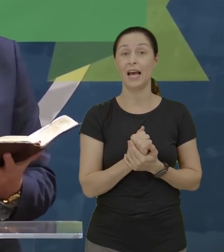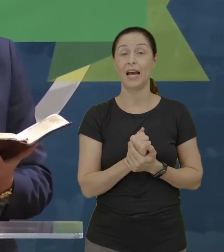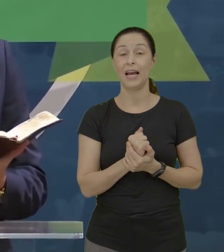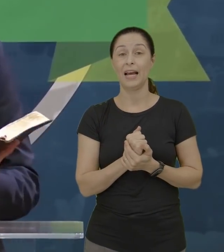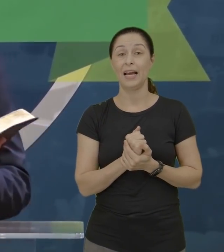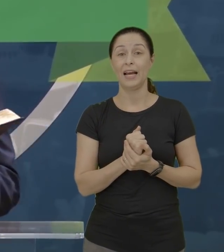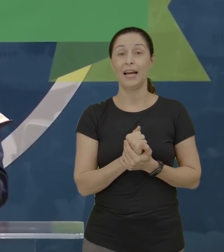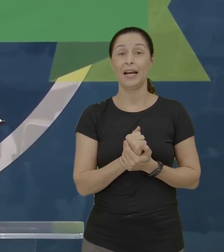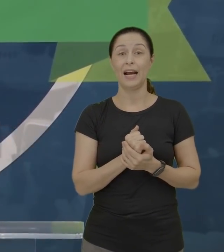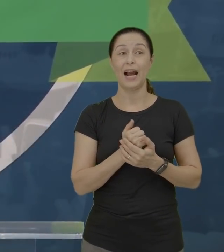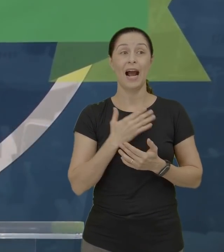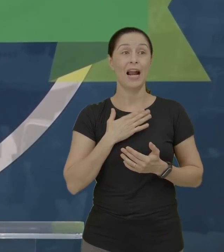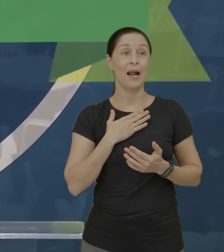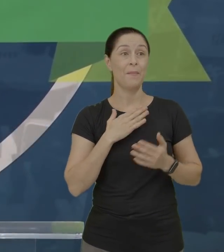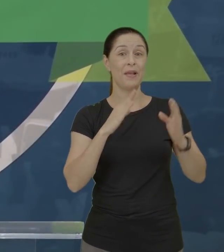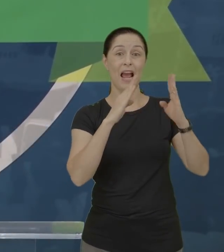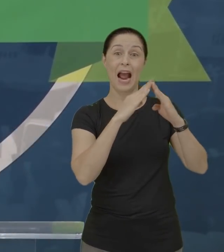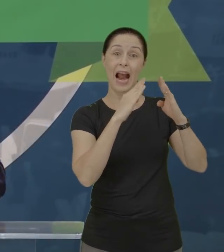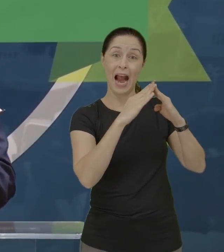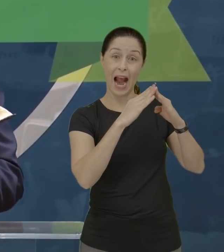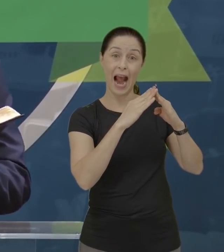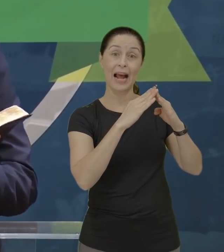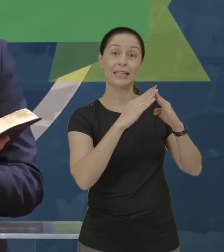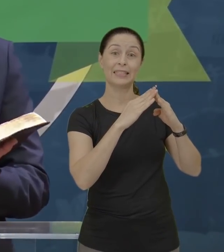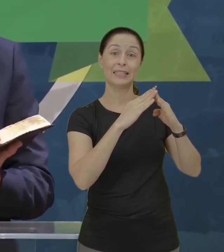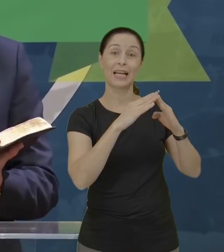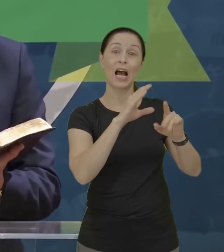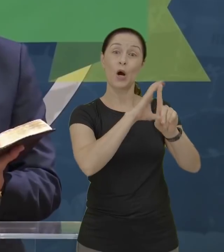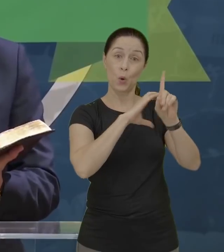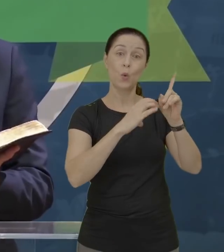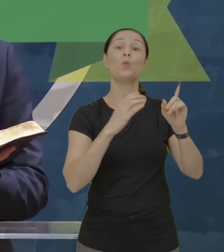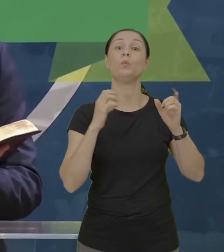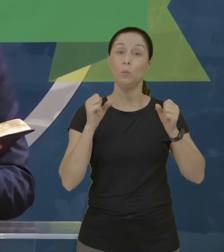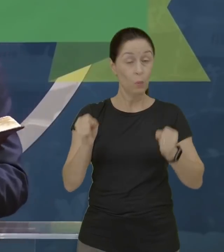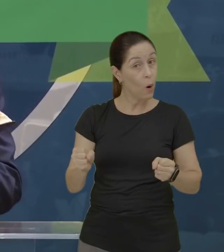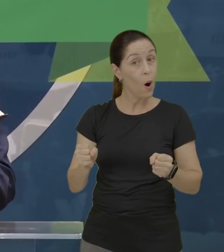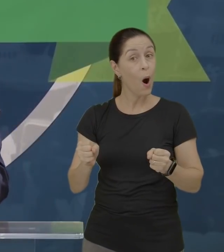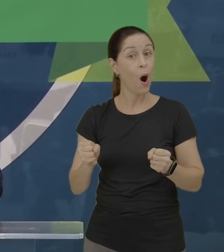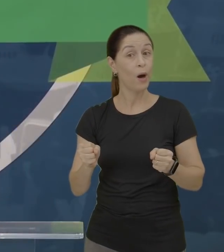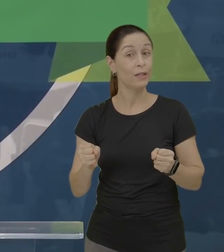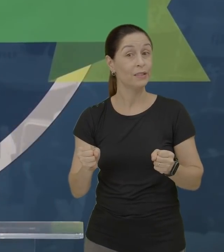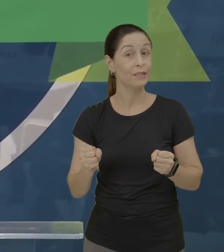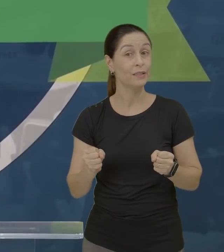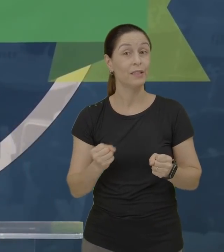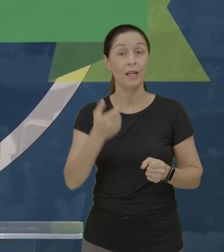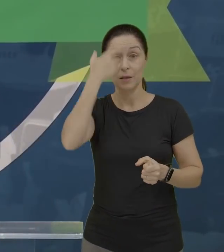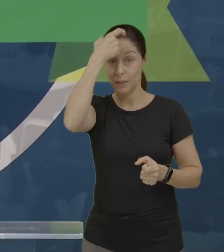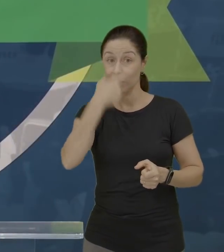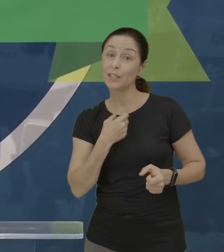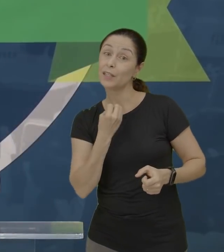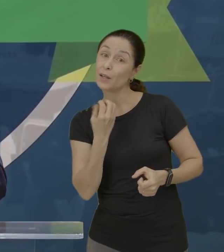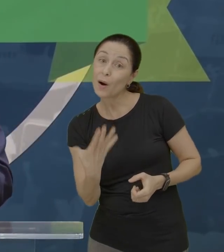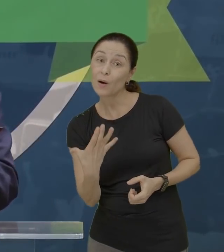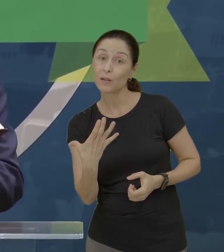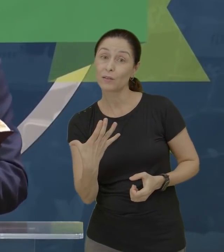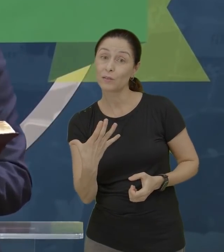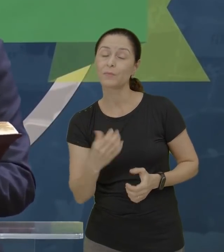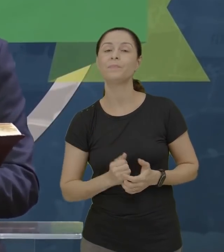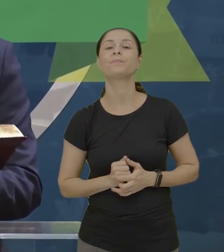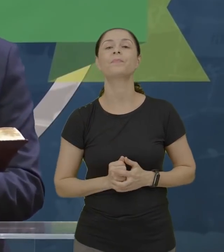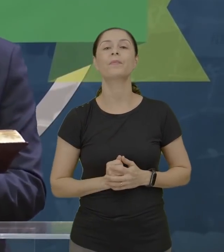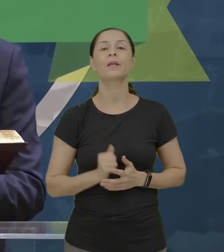vocês entenderem o que está aqui. Olha em Gálatas 6:9, por favor. Gálatas 6:9.